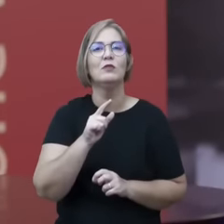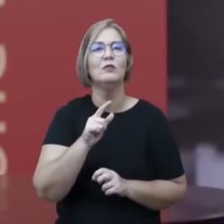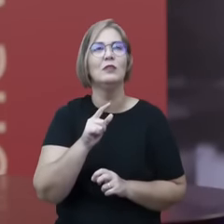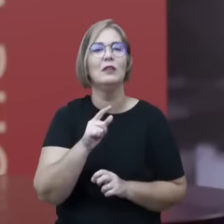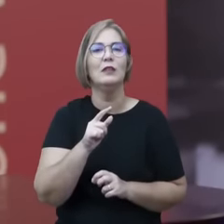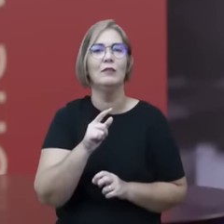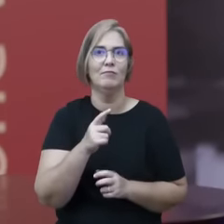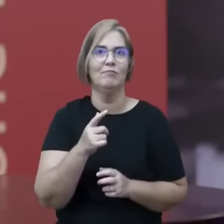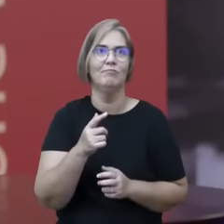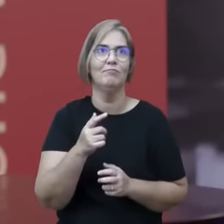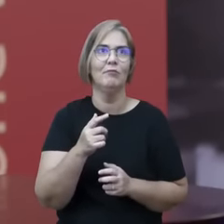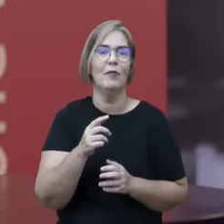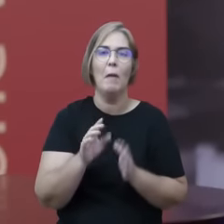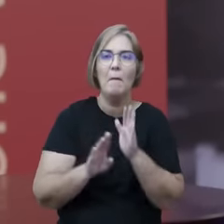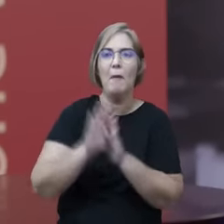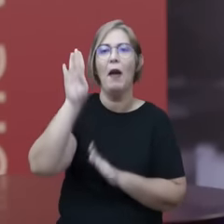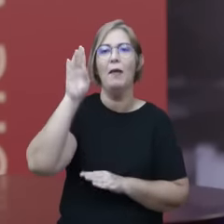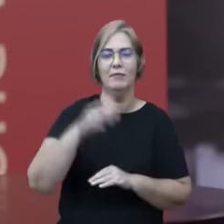Deus,